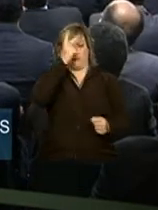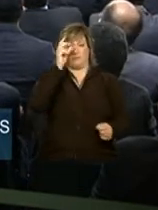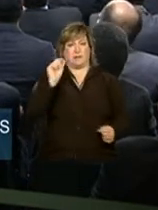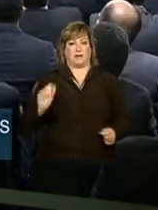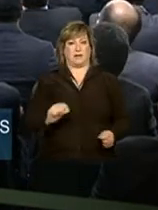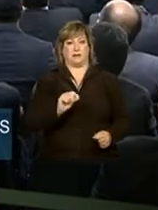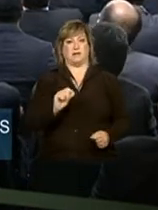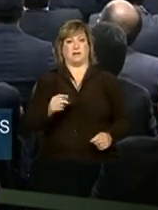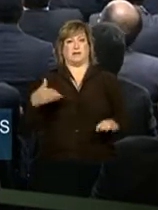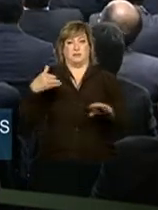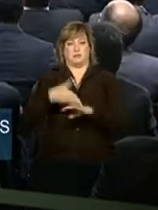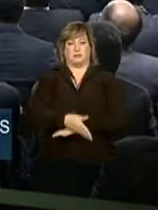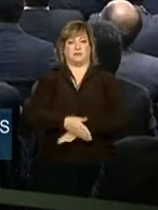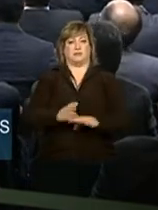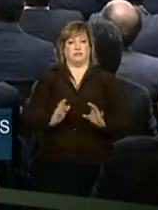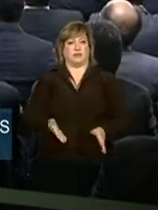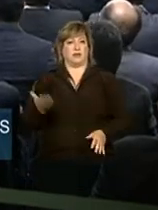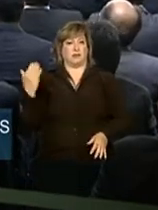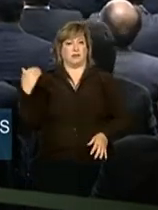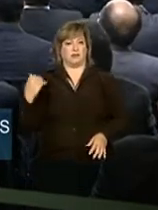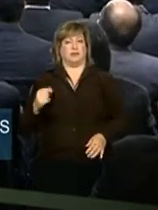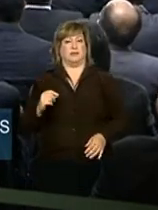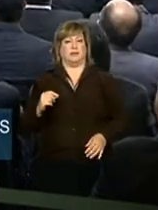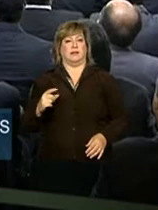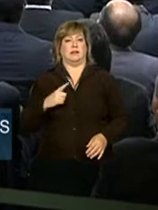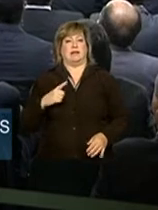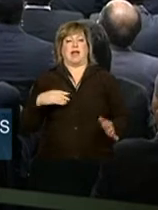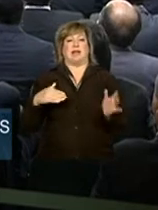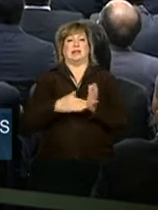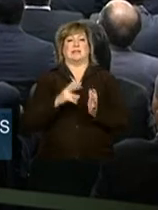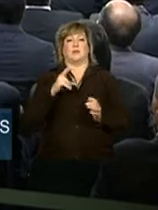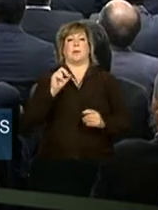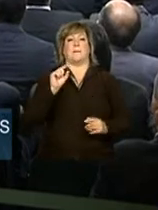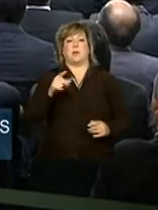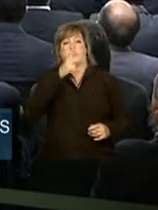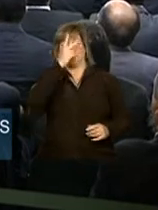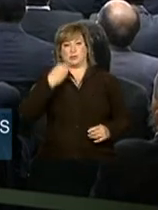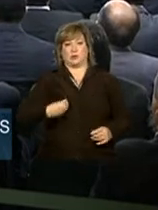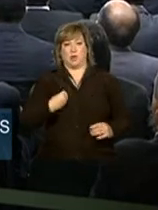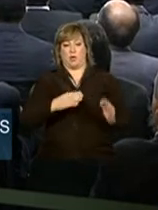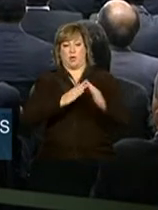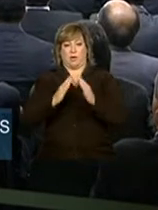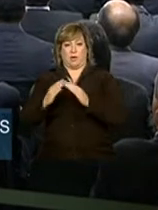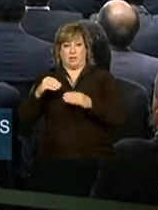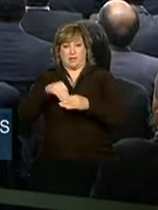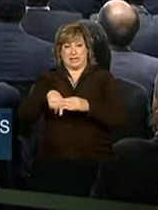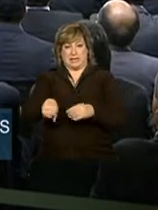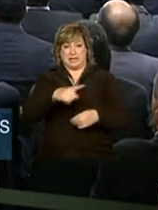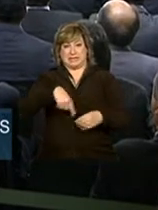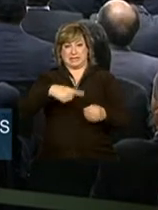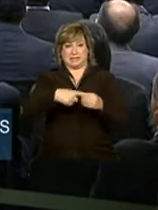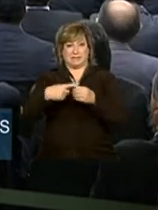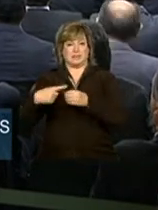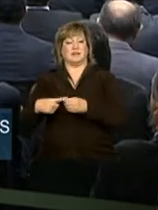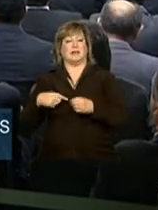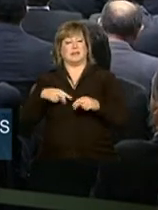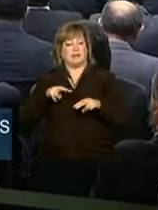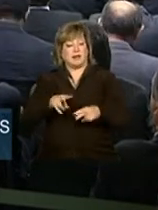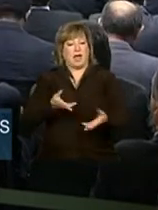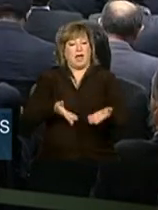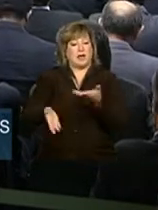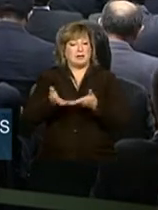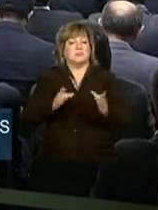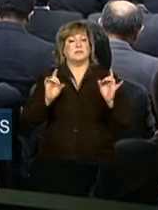que participaram os prefeitos, que têm até 50 mil habitantes, nós temos um olhar para esses